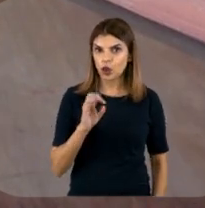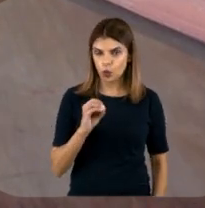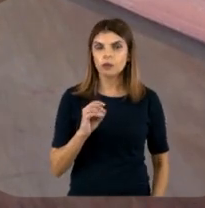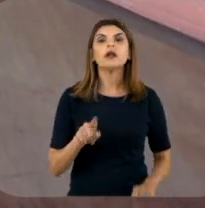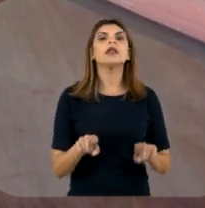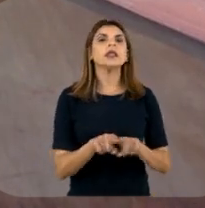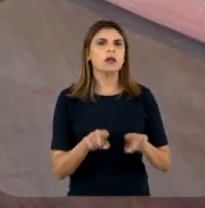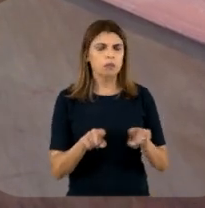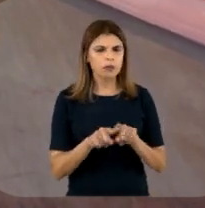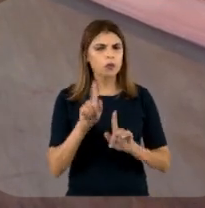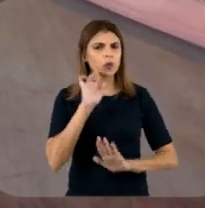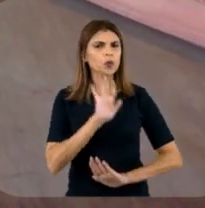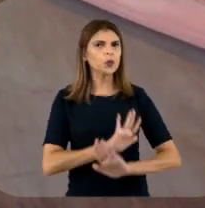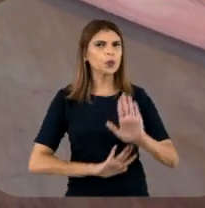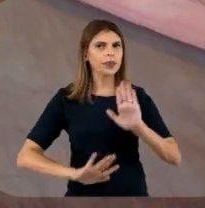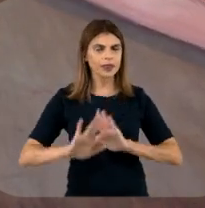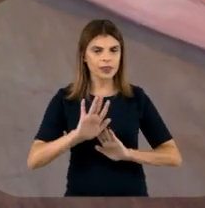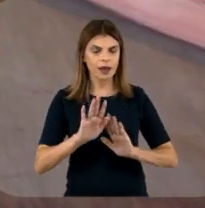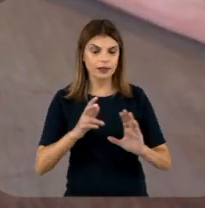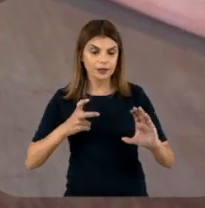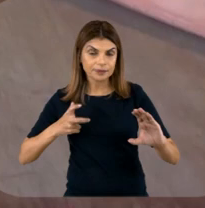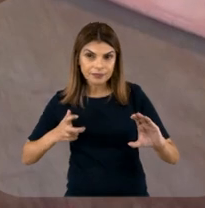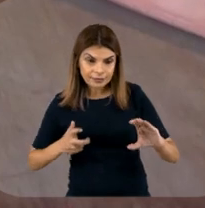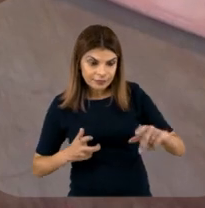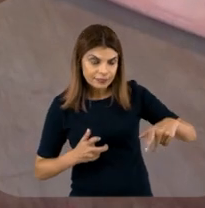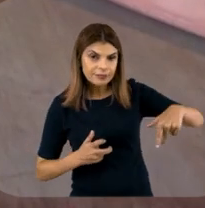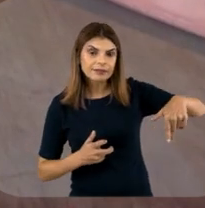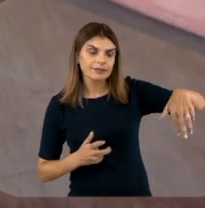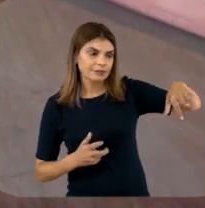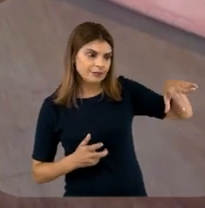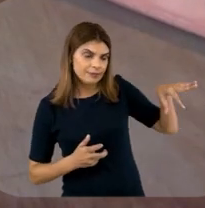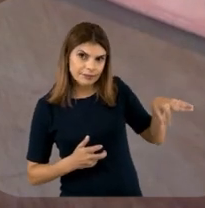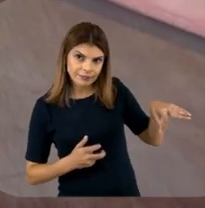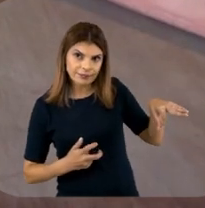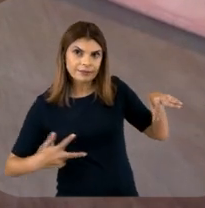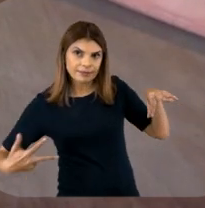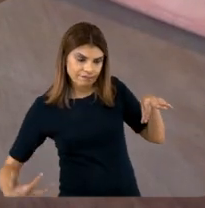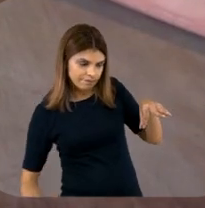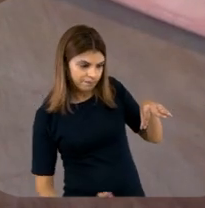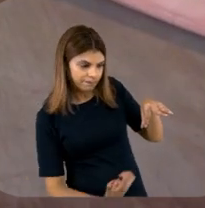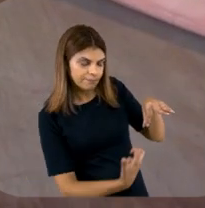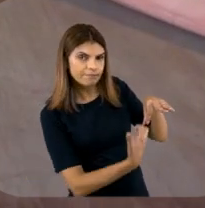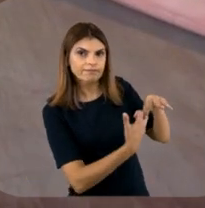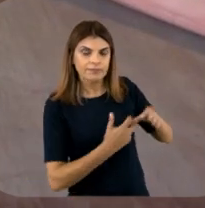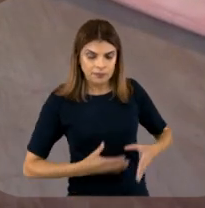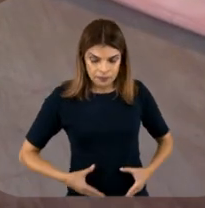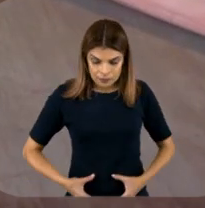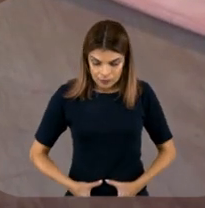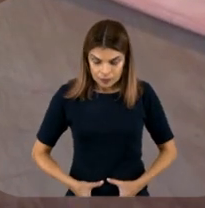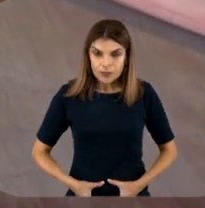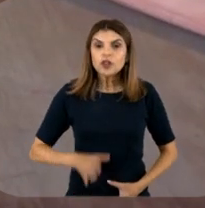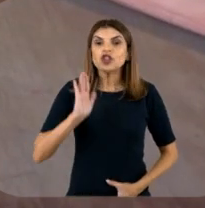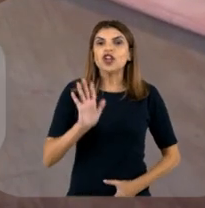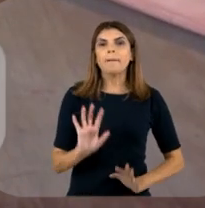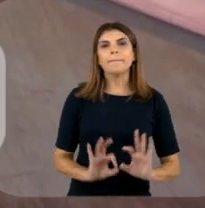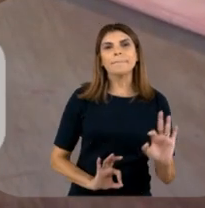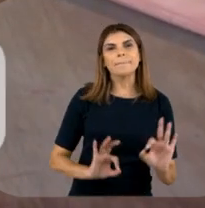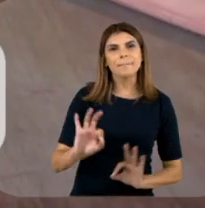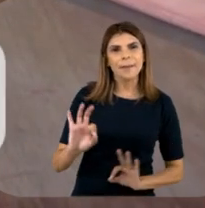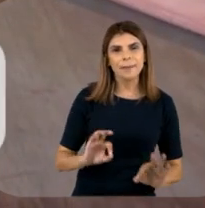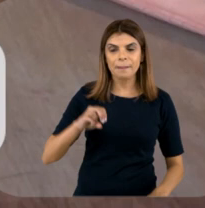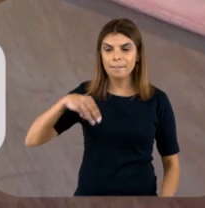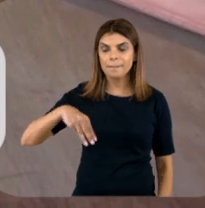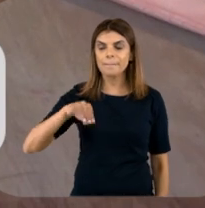ser introduzida com cuidado através do colo uterino, que já foi